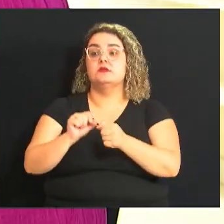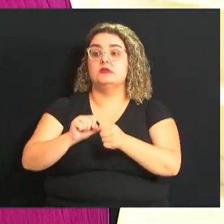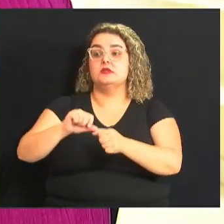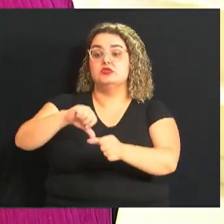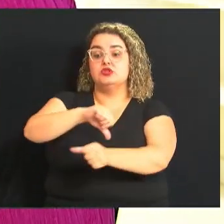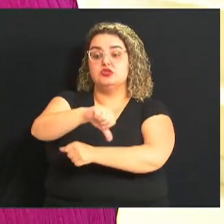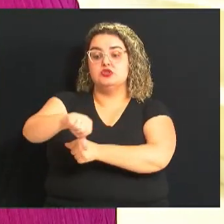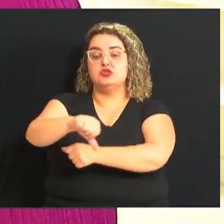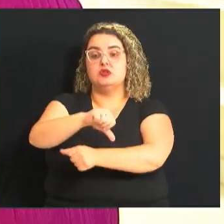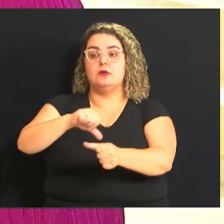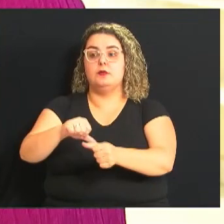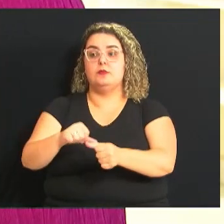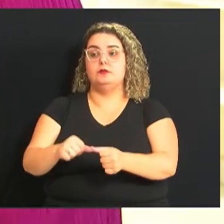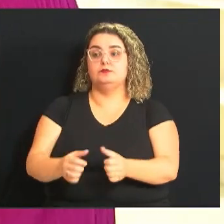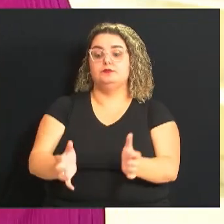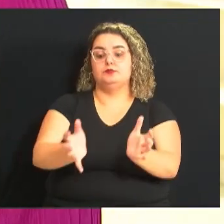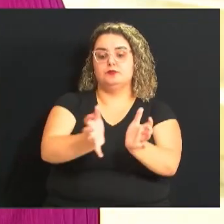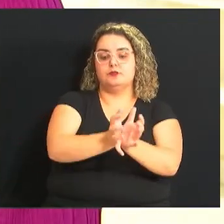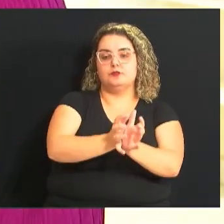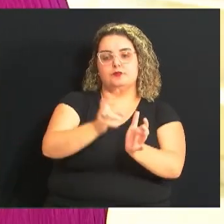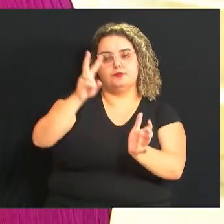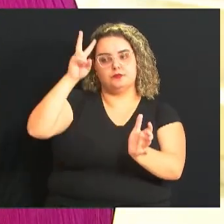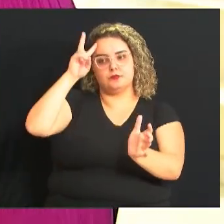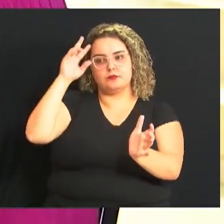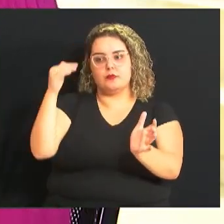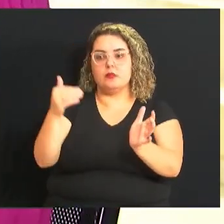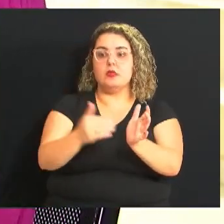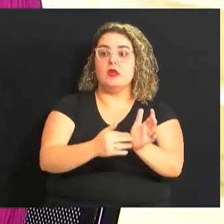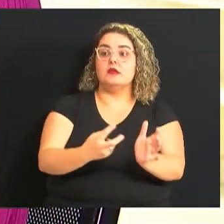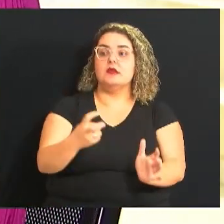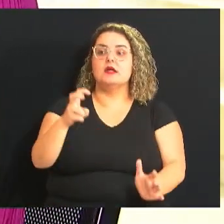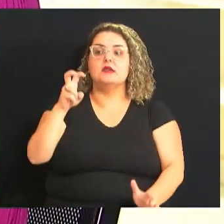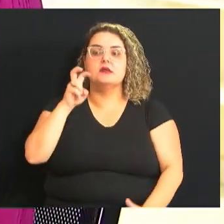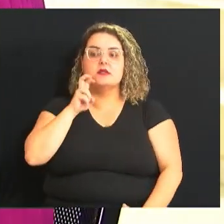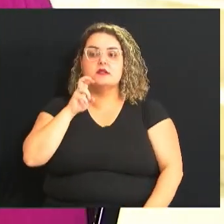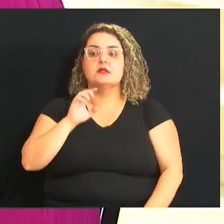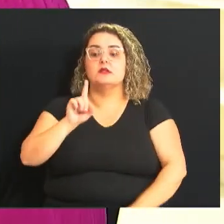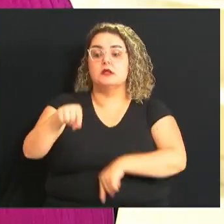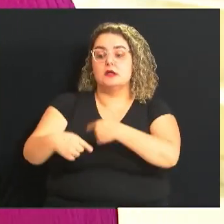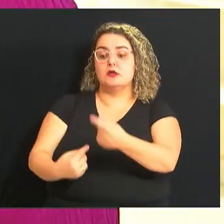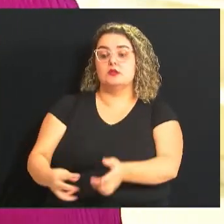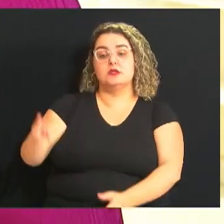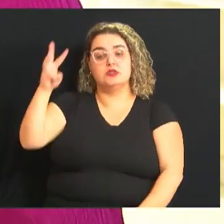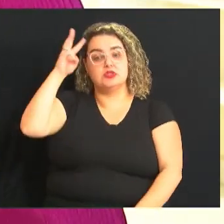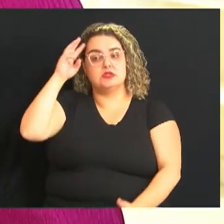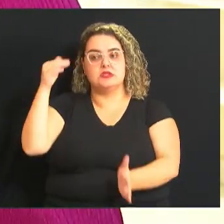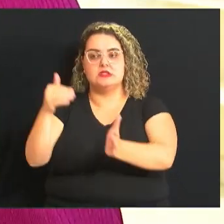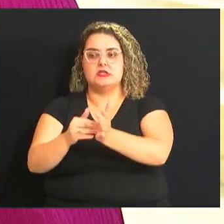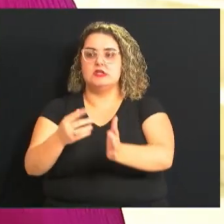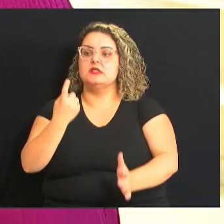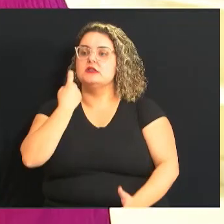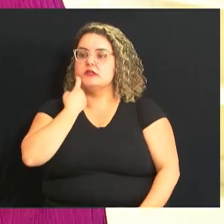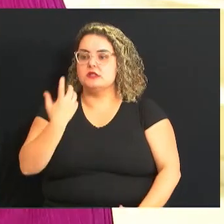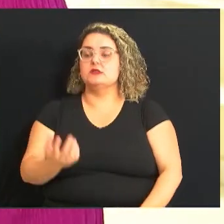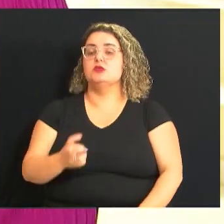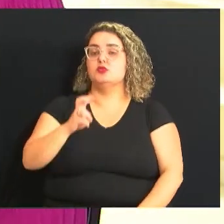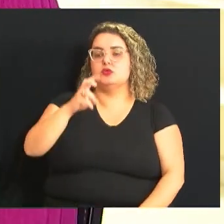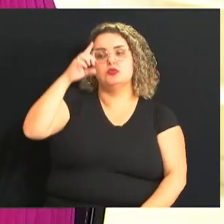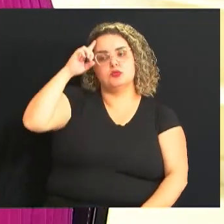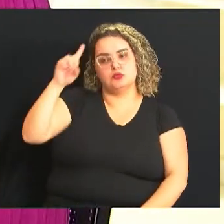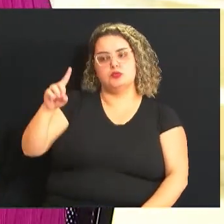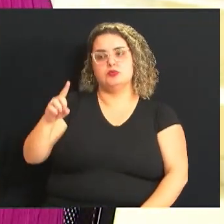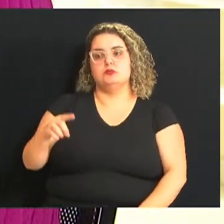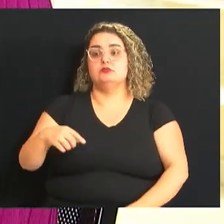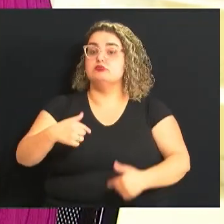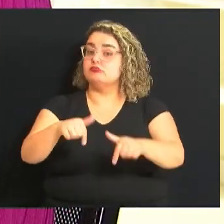então metade da equipe trabalha de segunda a quinta e outra metade de terça a sexta dessa forma os cinco dias da semana a gente está